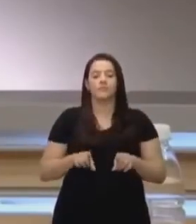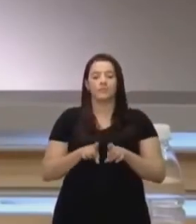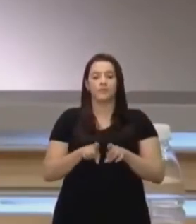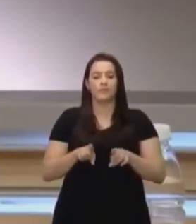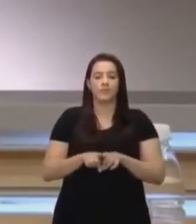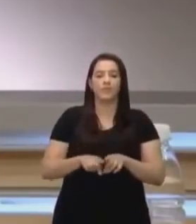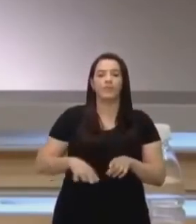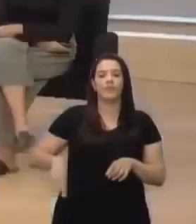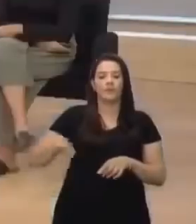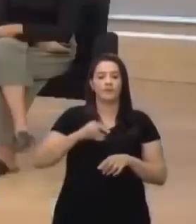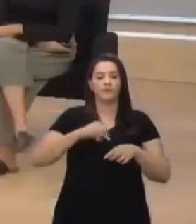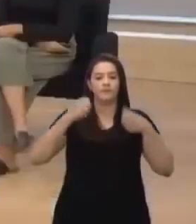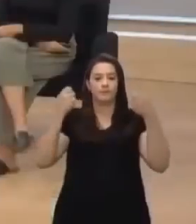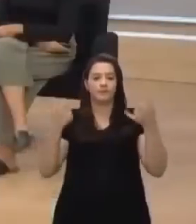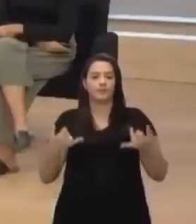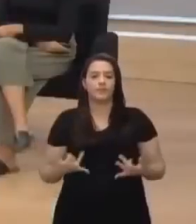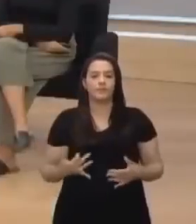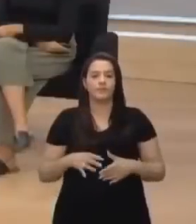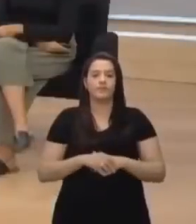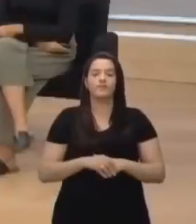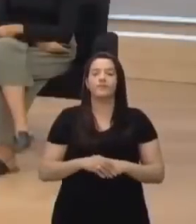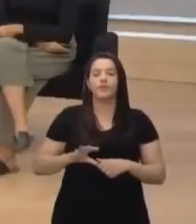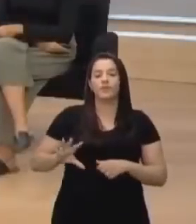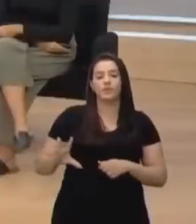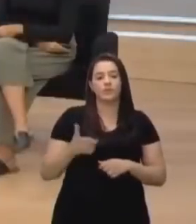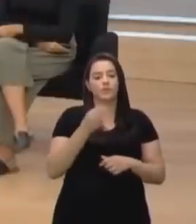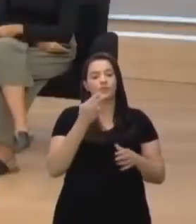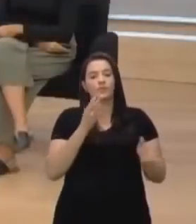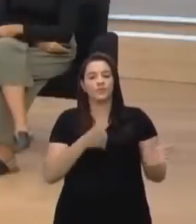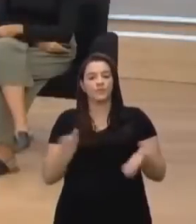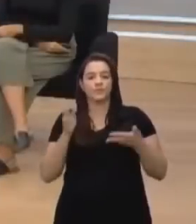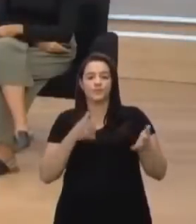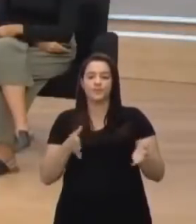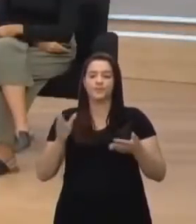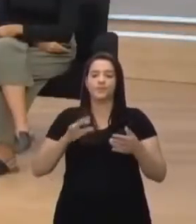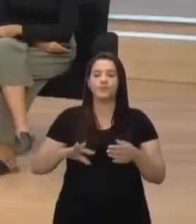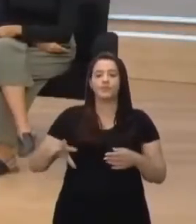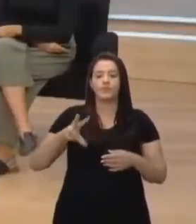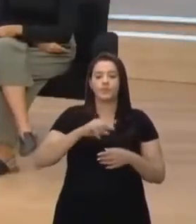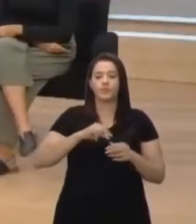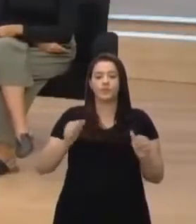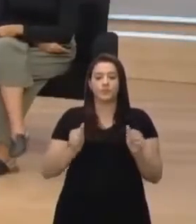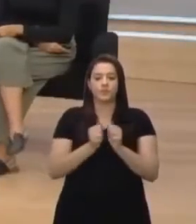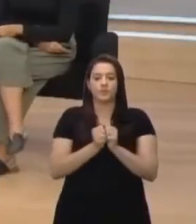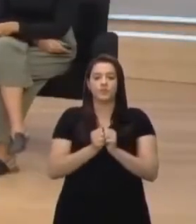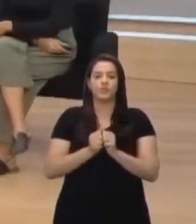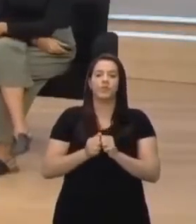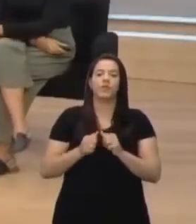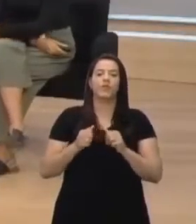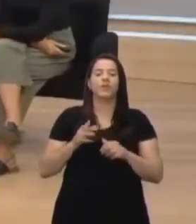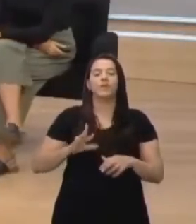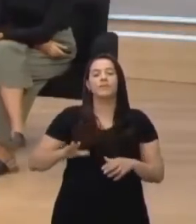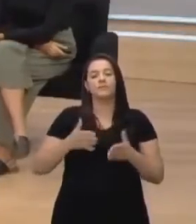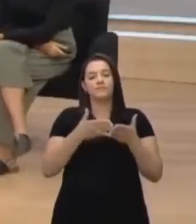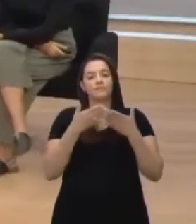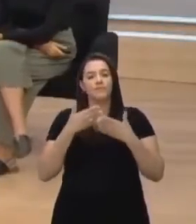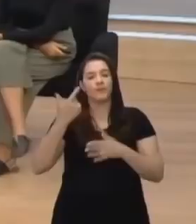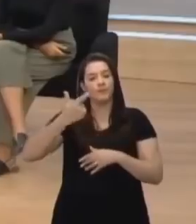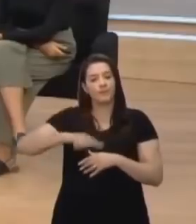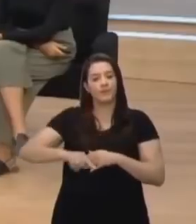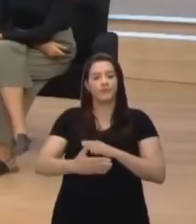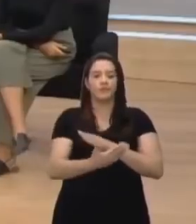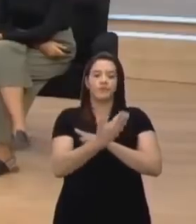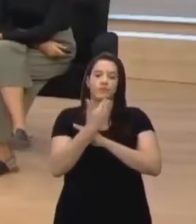ativos, né, Luiz? Nossa, os grêmios estão a todo vapor nas escolas e a gente está aí agora torcendo para mais